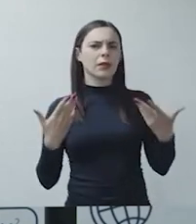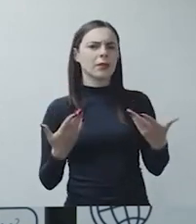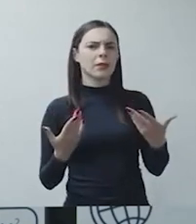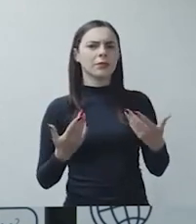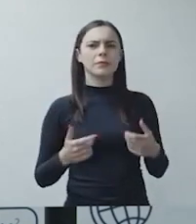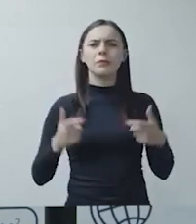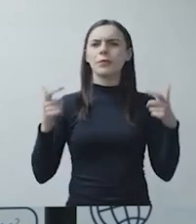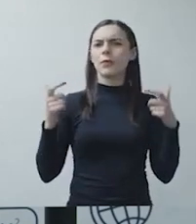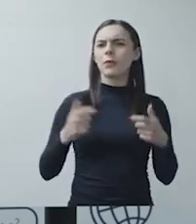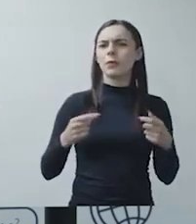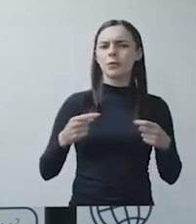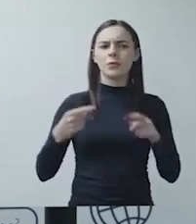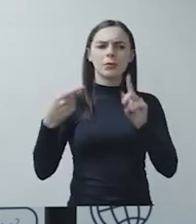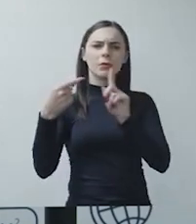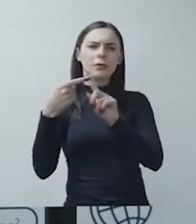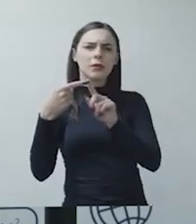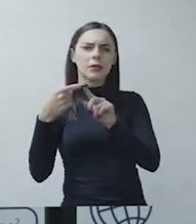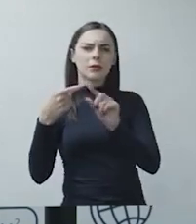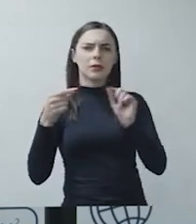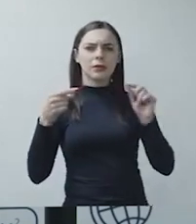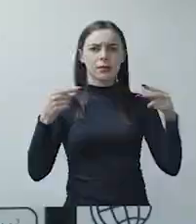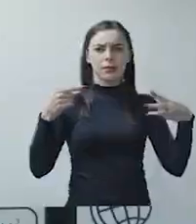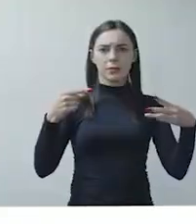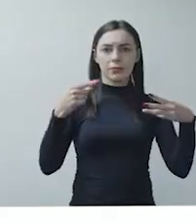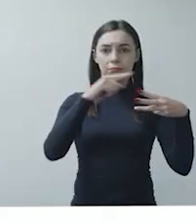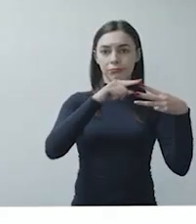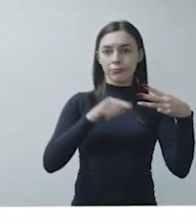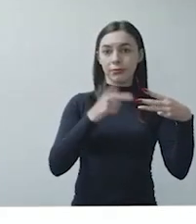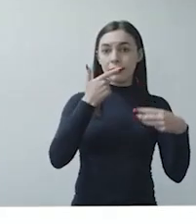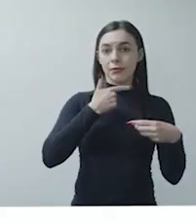a quantidade de ratinho igual a de queijo.